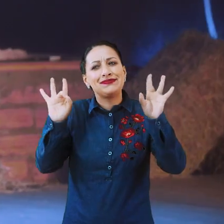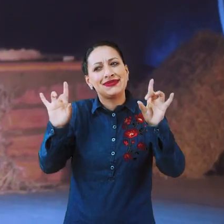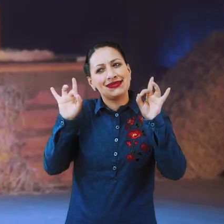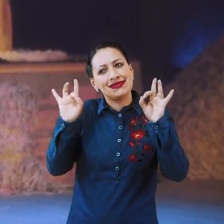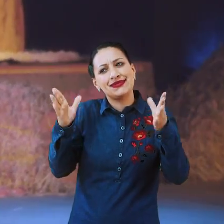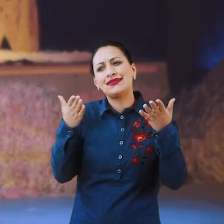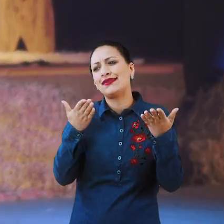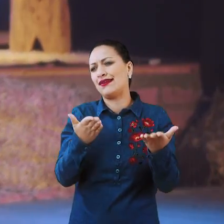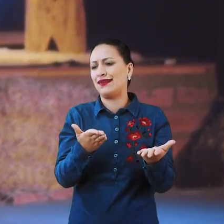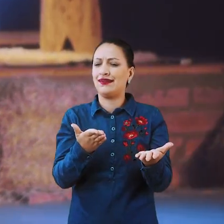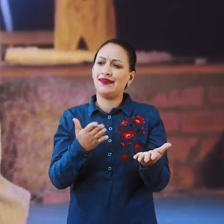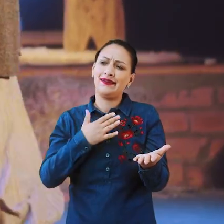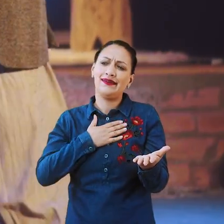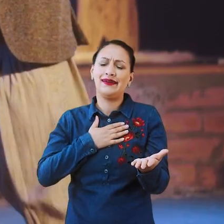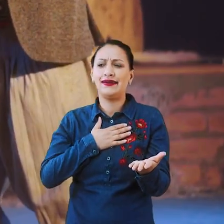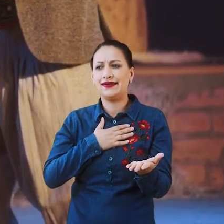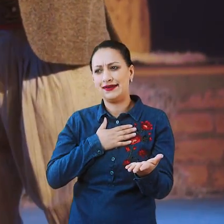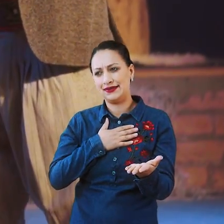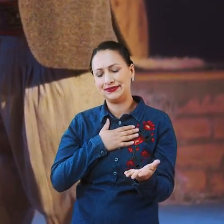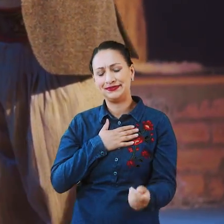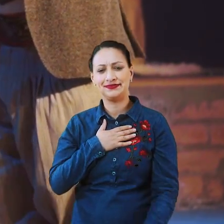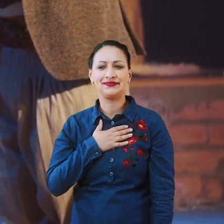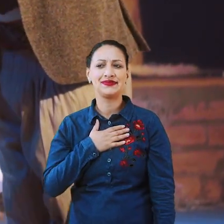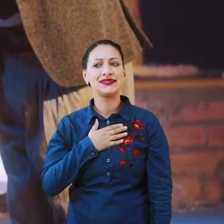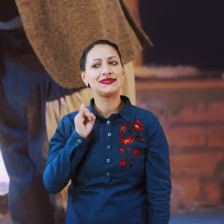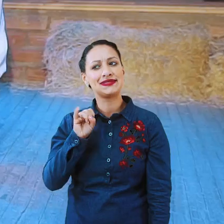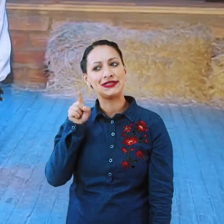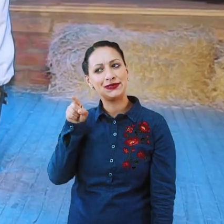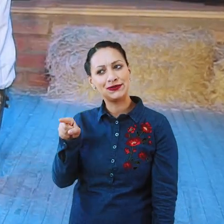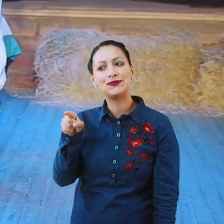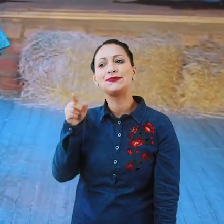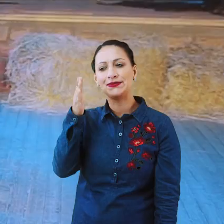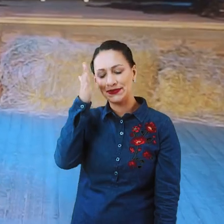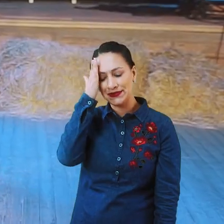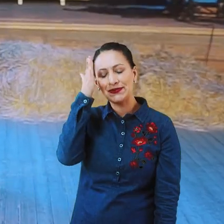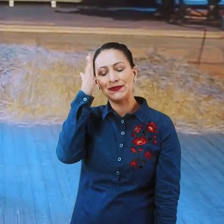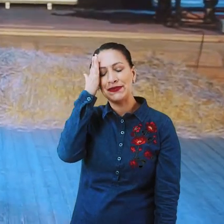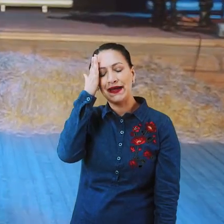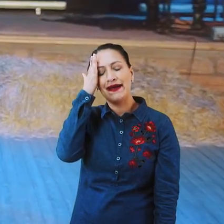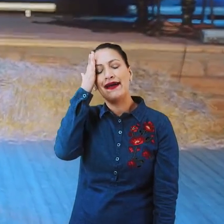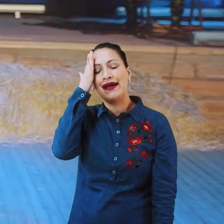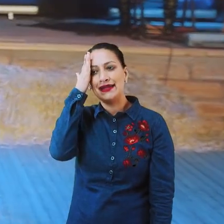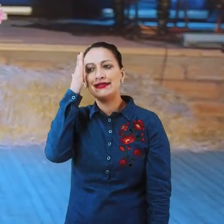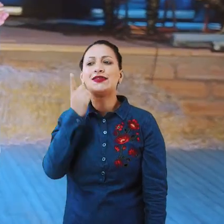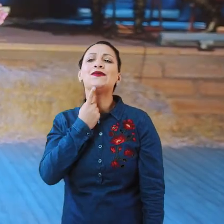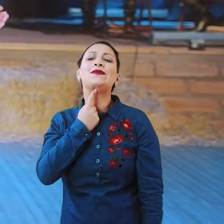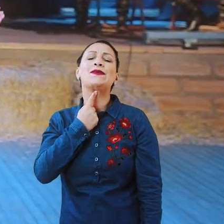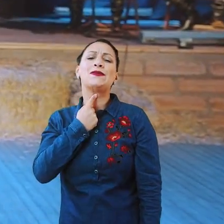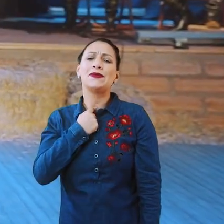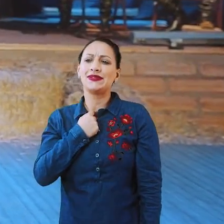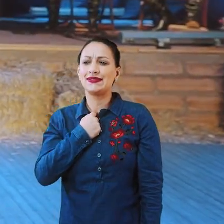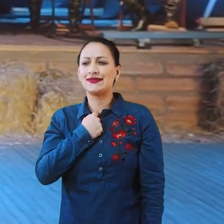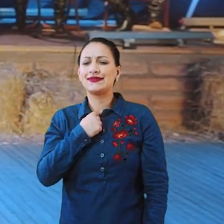Quanto custa o bem querer? Ai, quanto custa